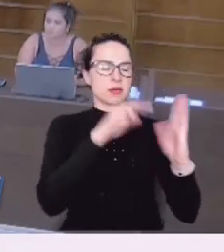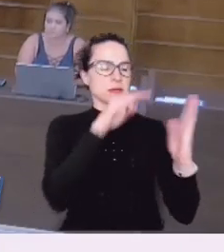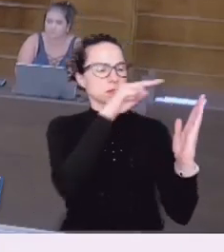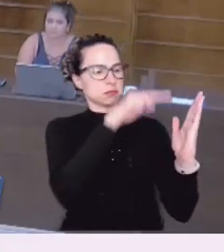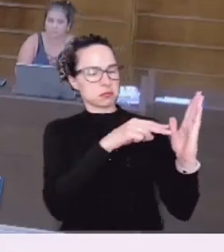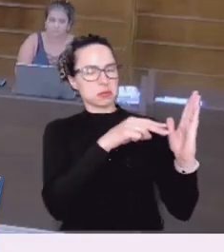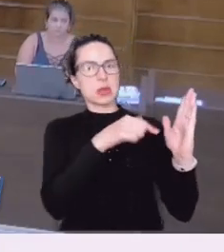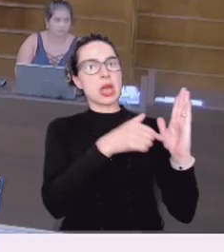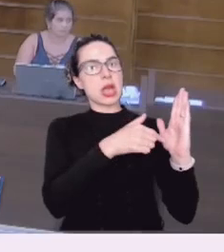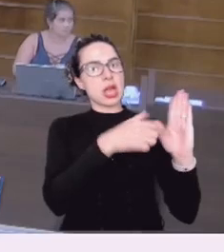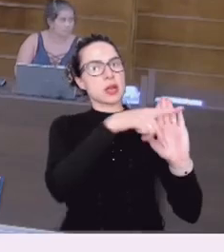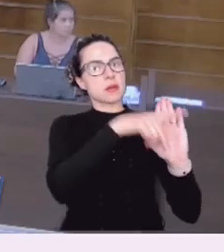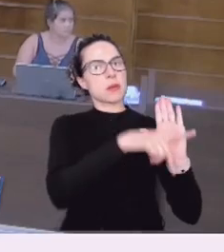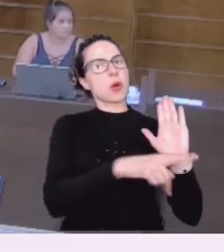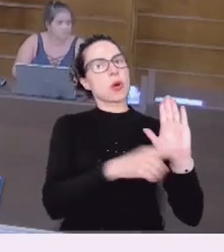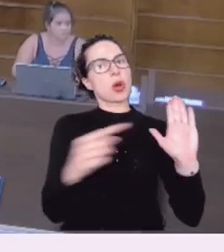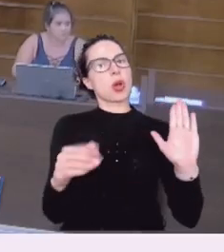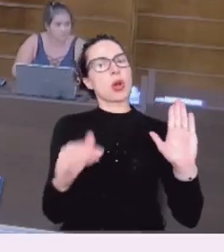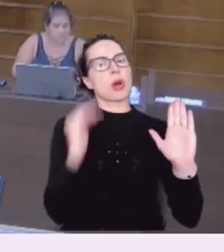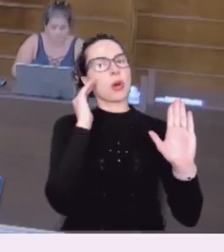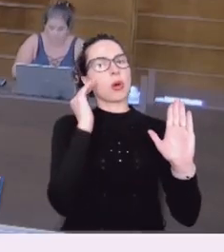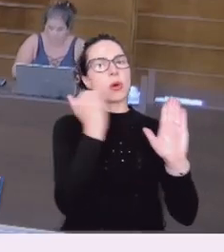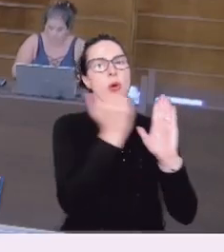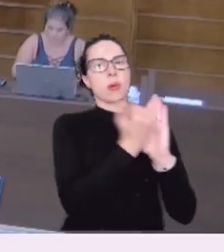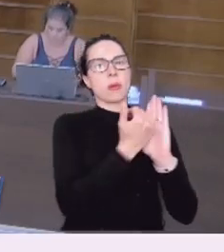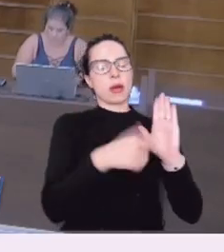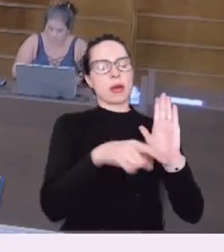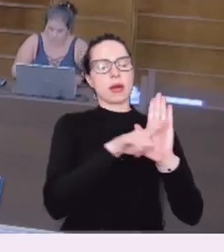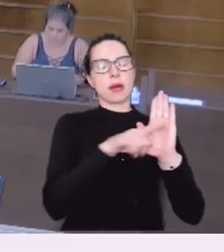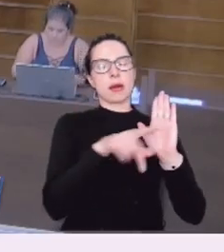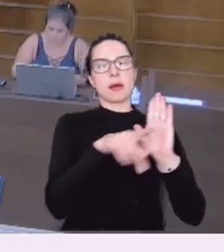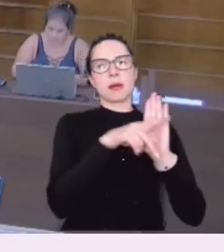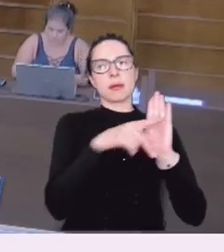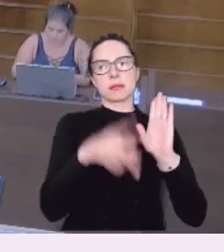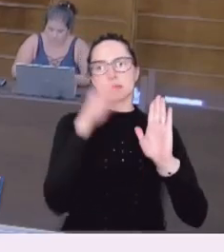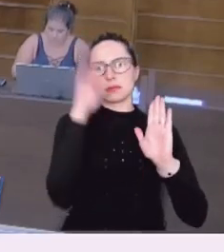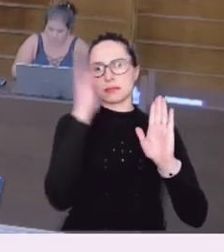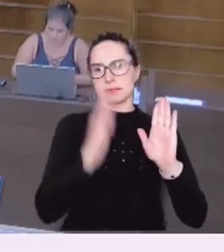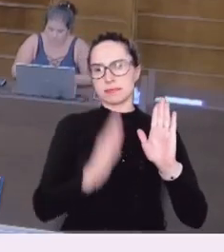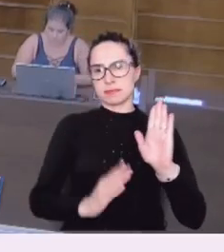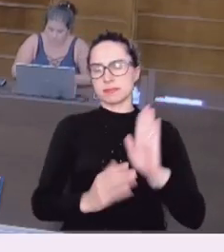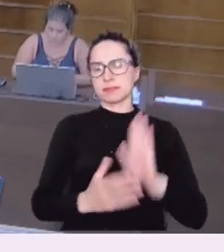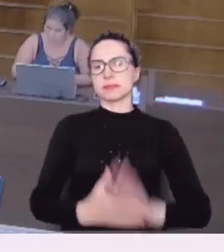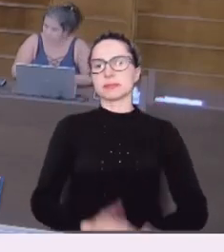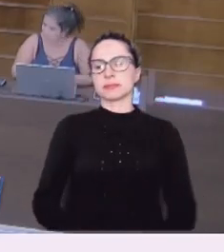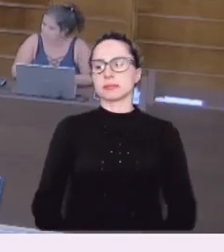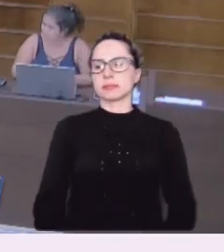está adequado às normas do ordenamento jurídico brasileiro.